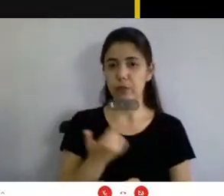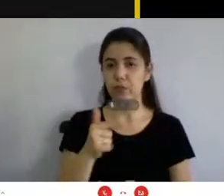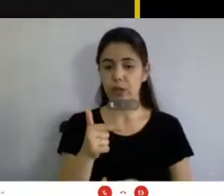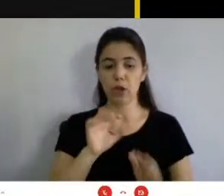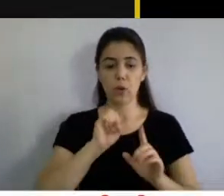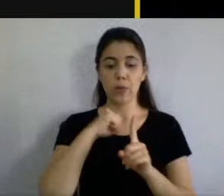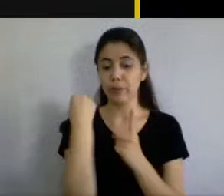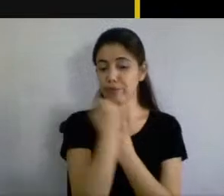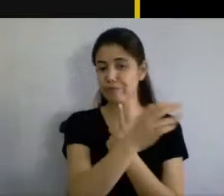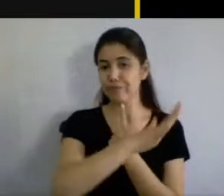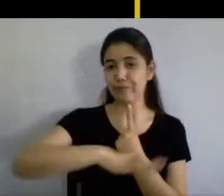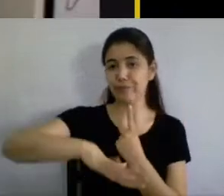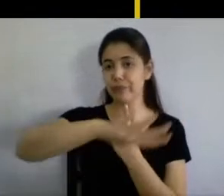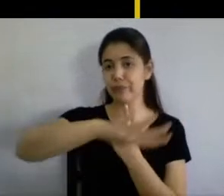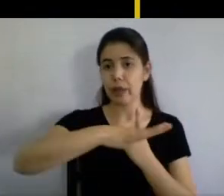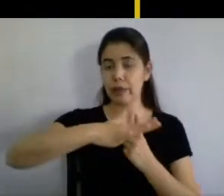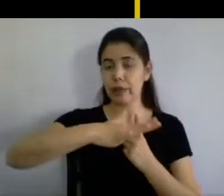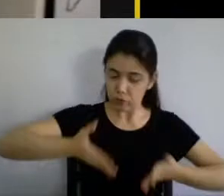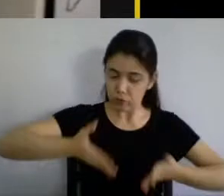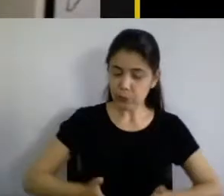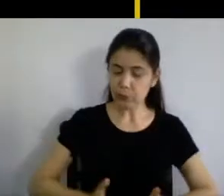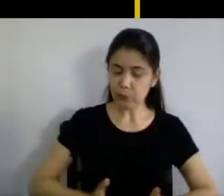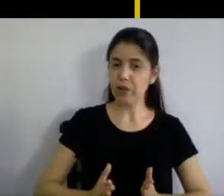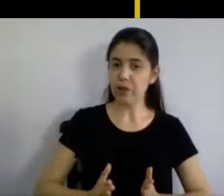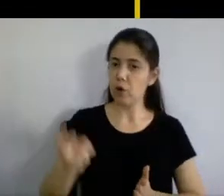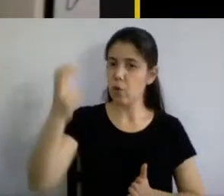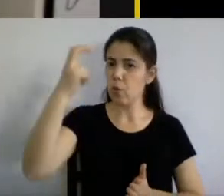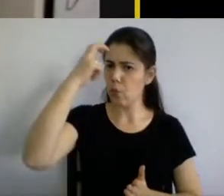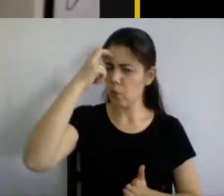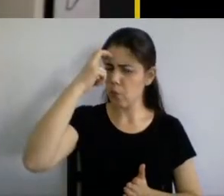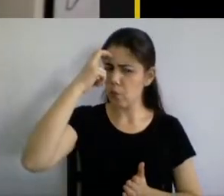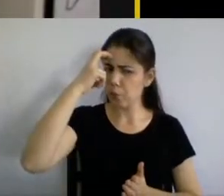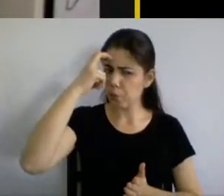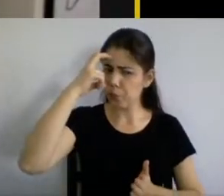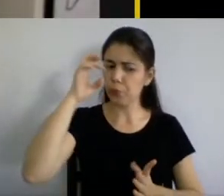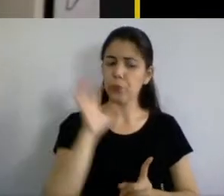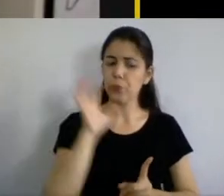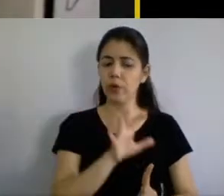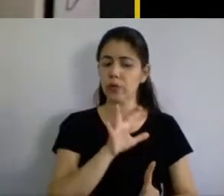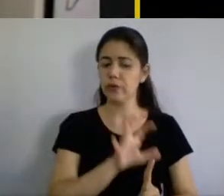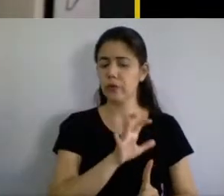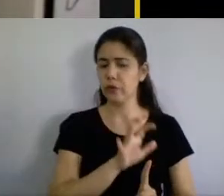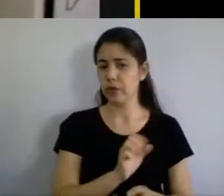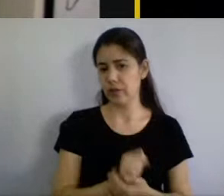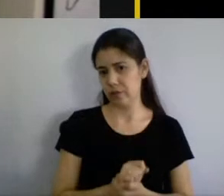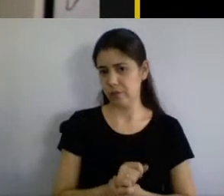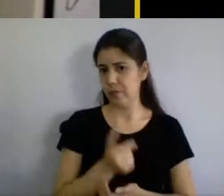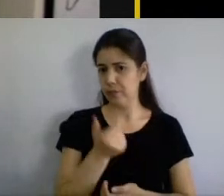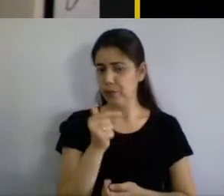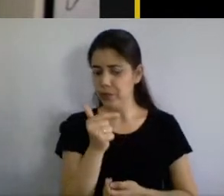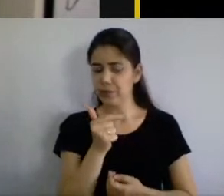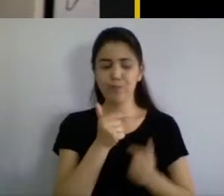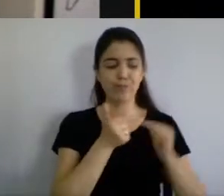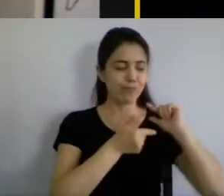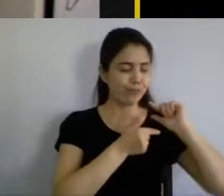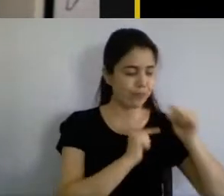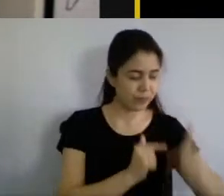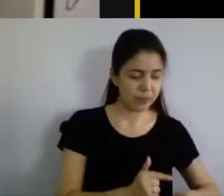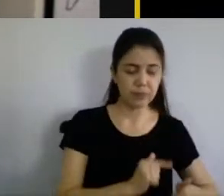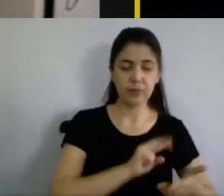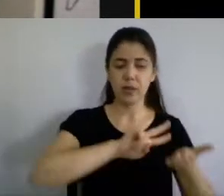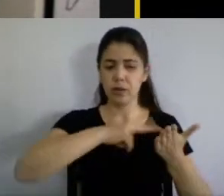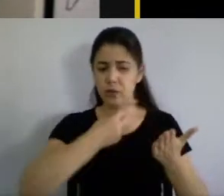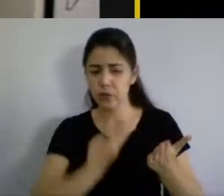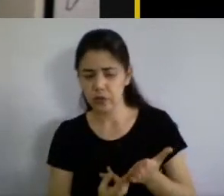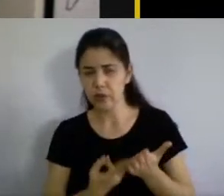e formados, como se não houvesse tradições, como se não houvesse modelos culturais. Então a ideia